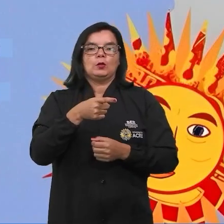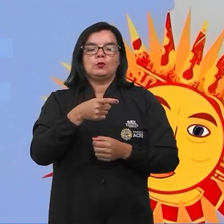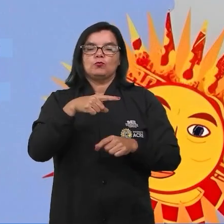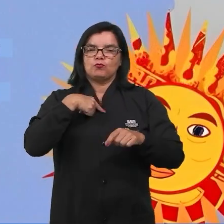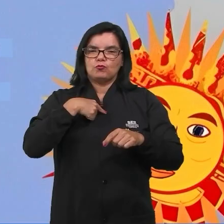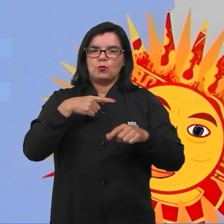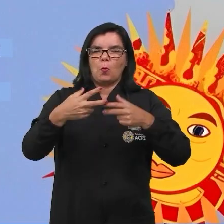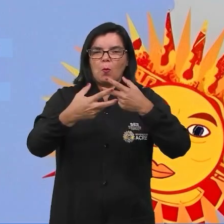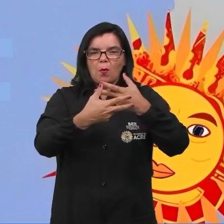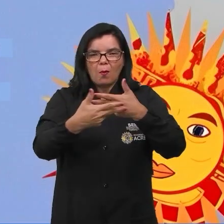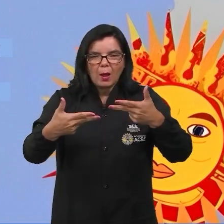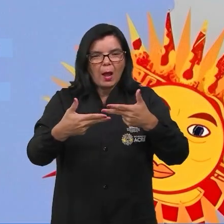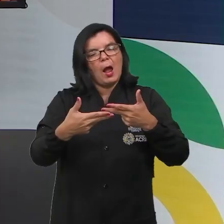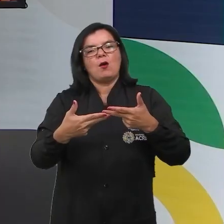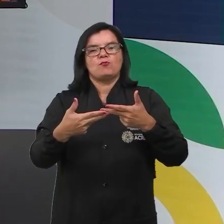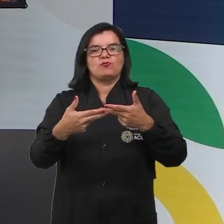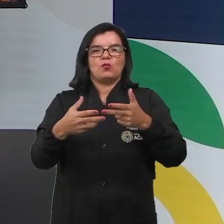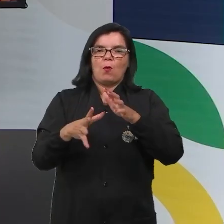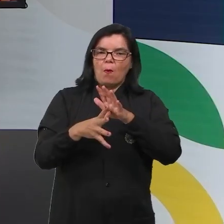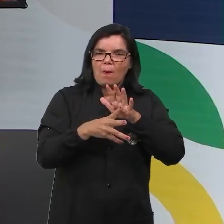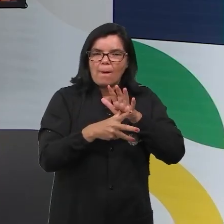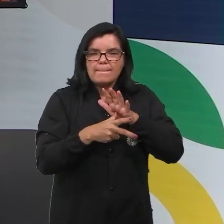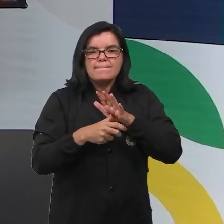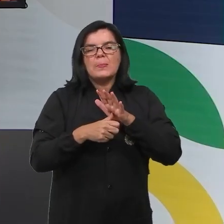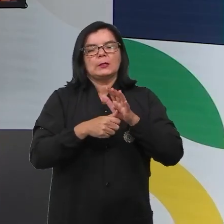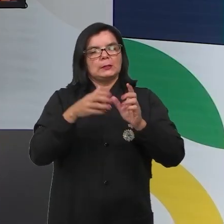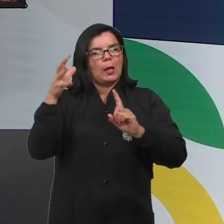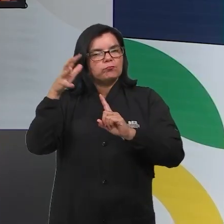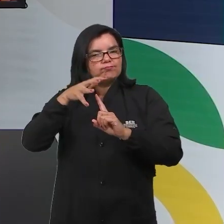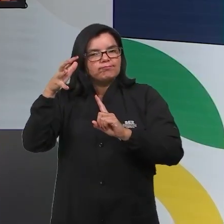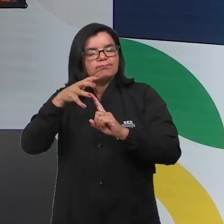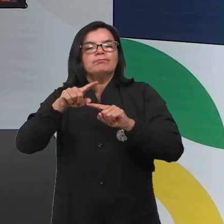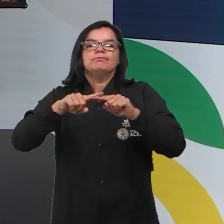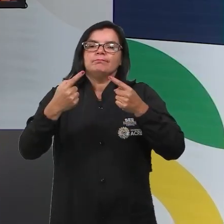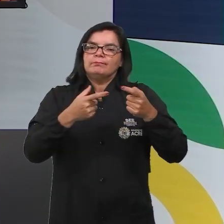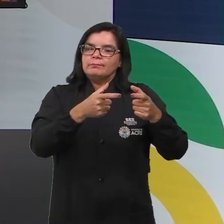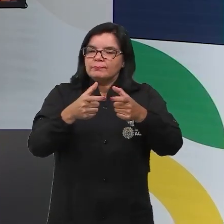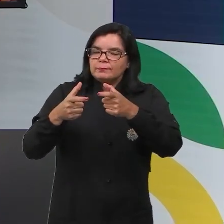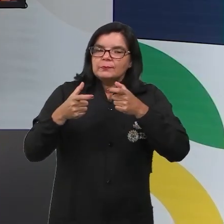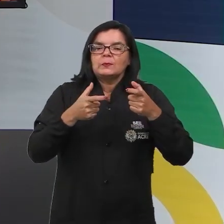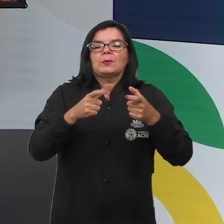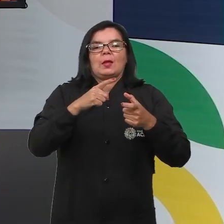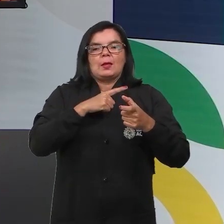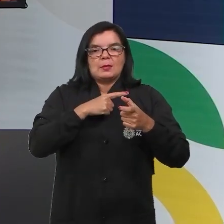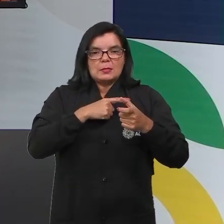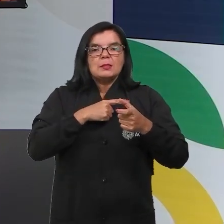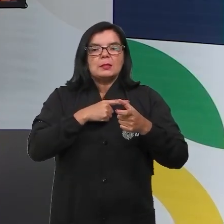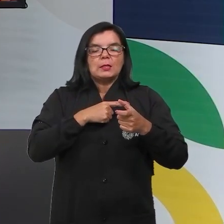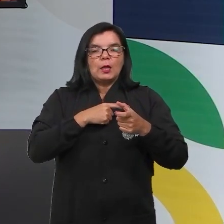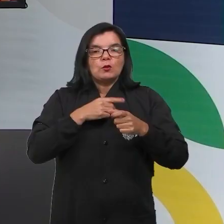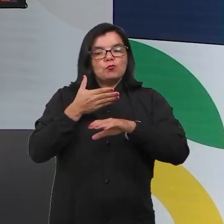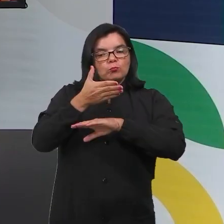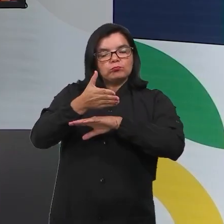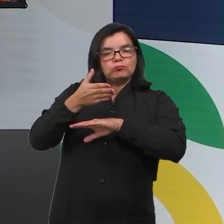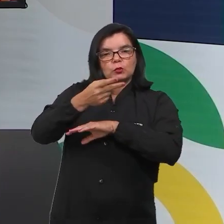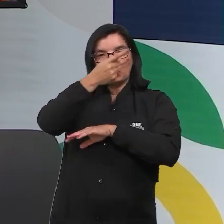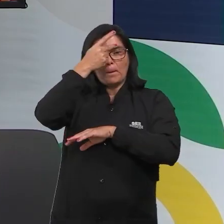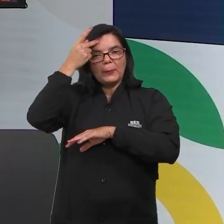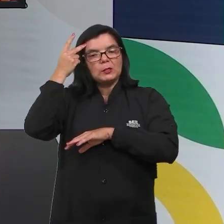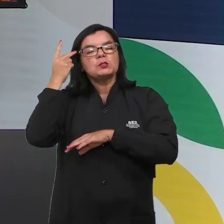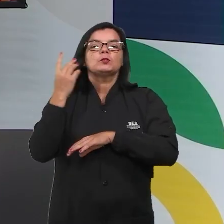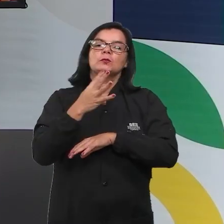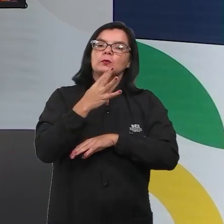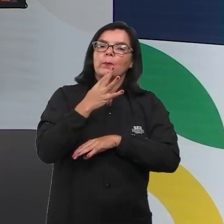nessa região, né? Que também tem uma grande influência, mas são regiões que têm uma grande movimentação de turistas, que